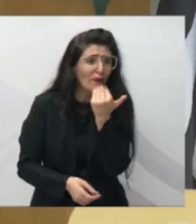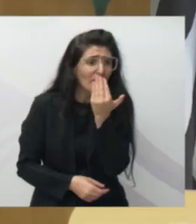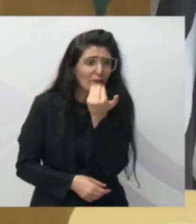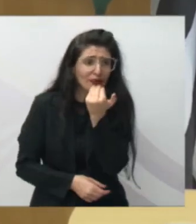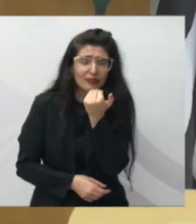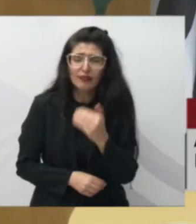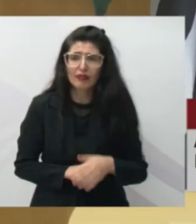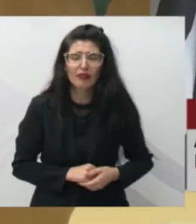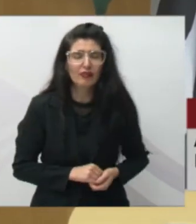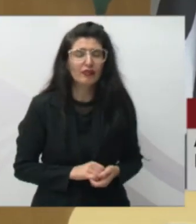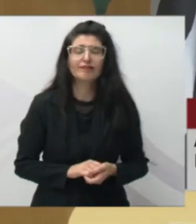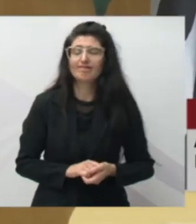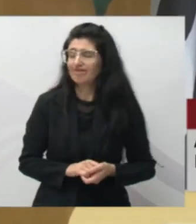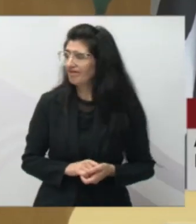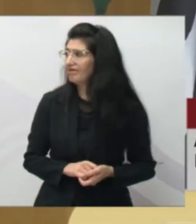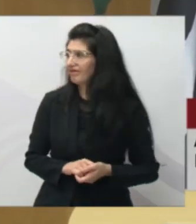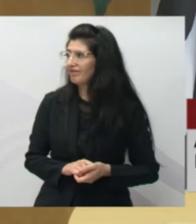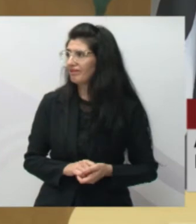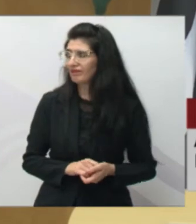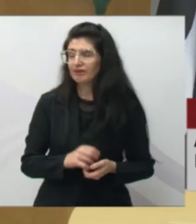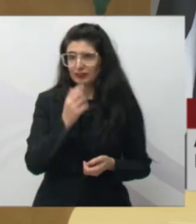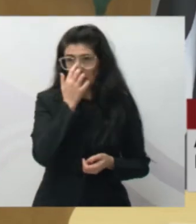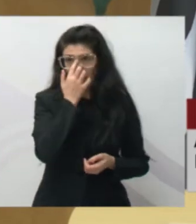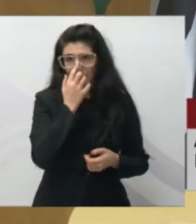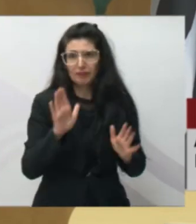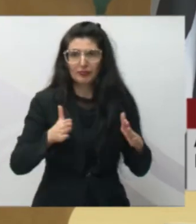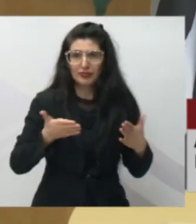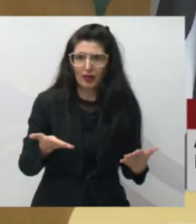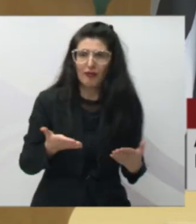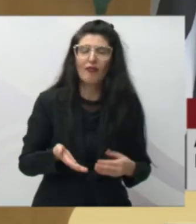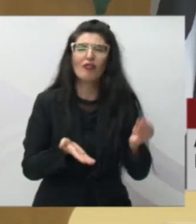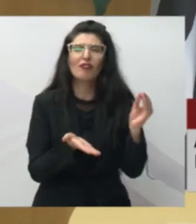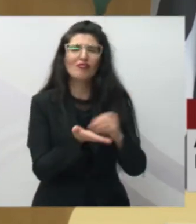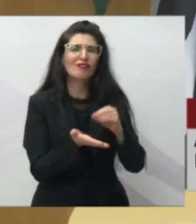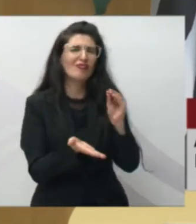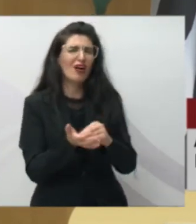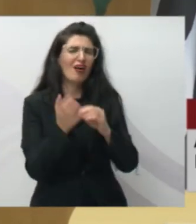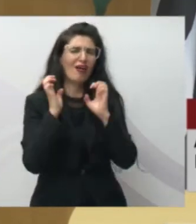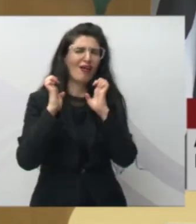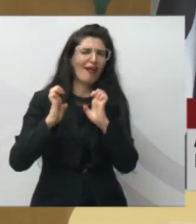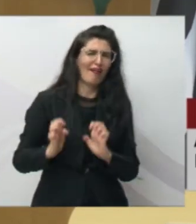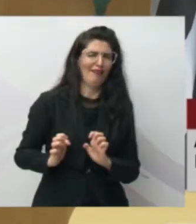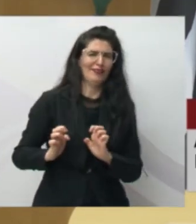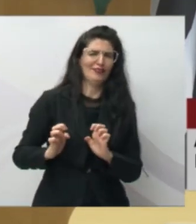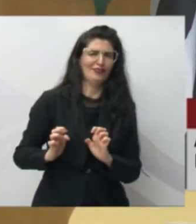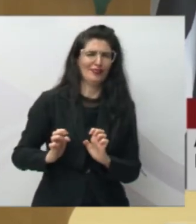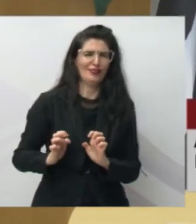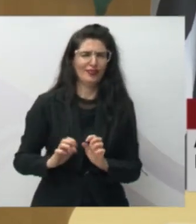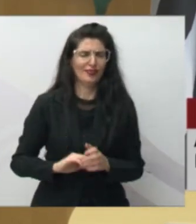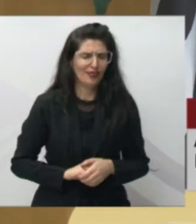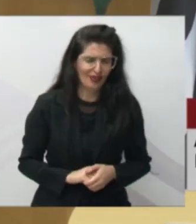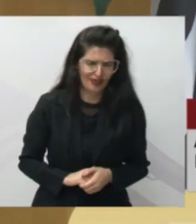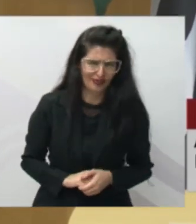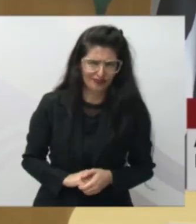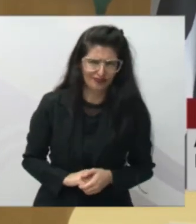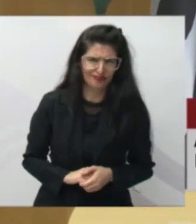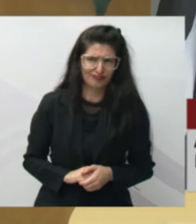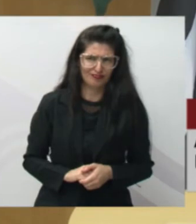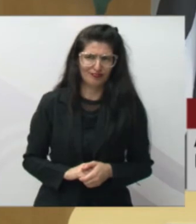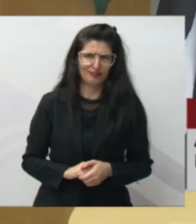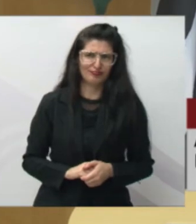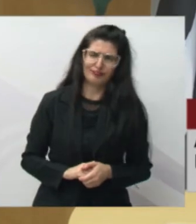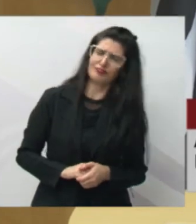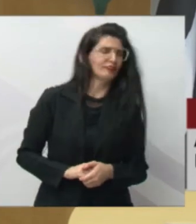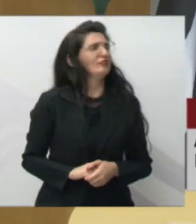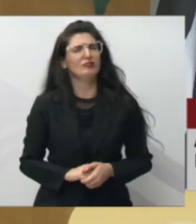Então, a gente ficaria, não acho ético, não acho legal, a gente colocar essas contas só para os